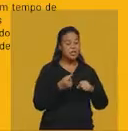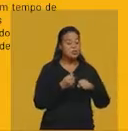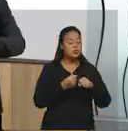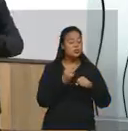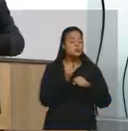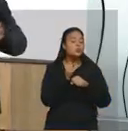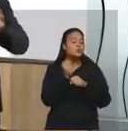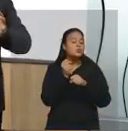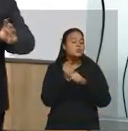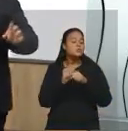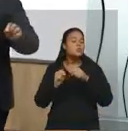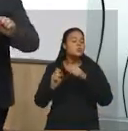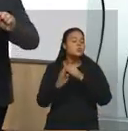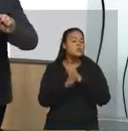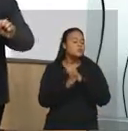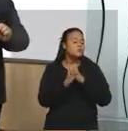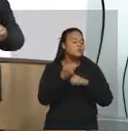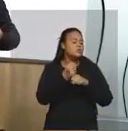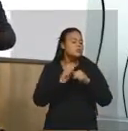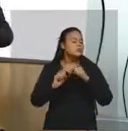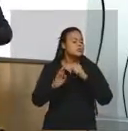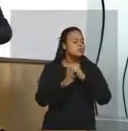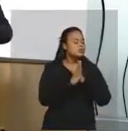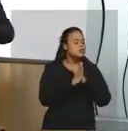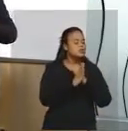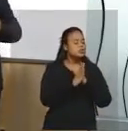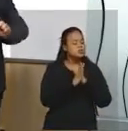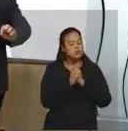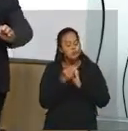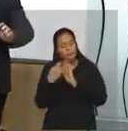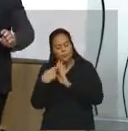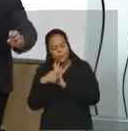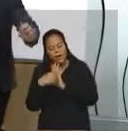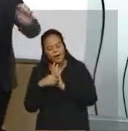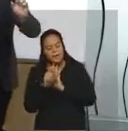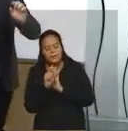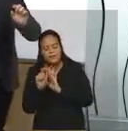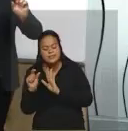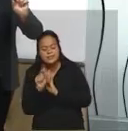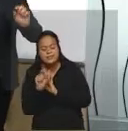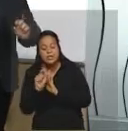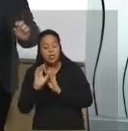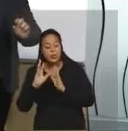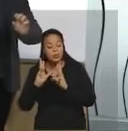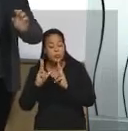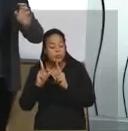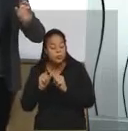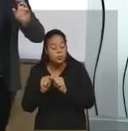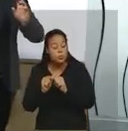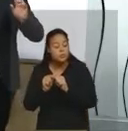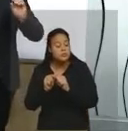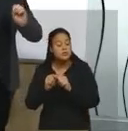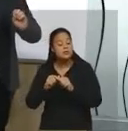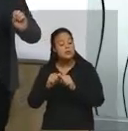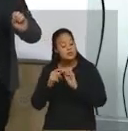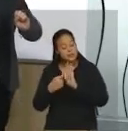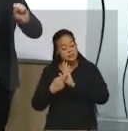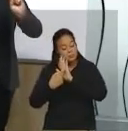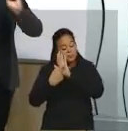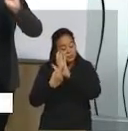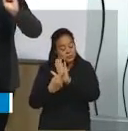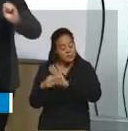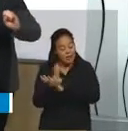substantivado. Então já é uma dica aí para você anotar do ladinho da sua apostila. Todas as vezes que você for